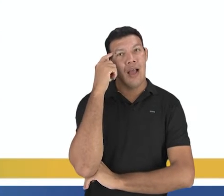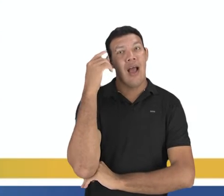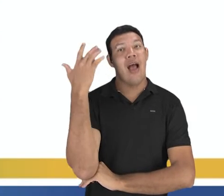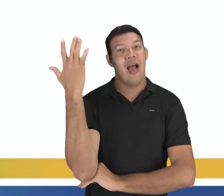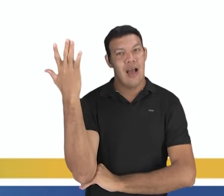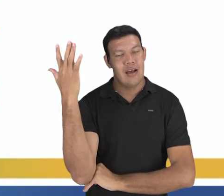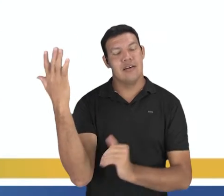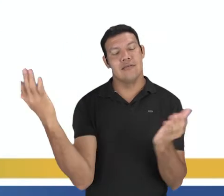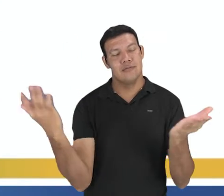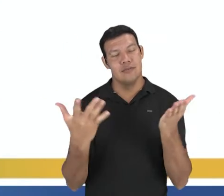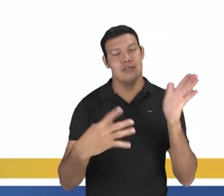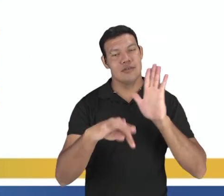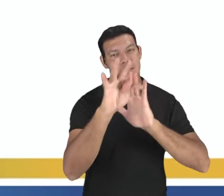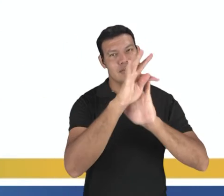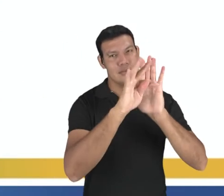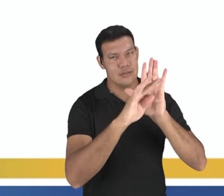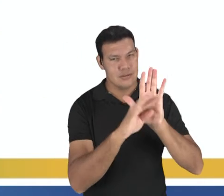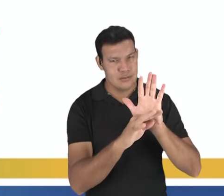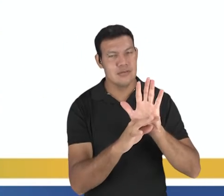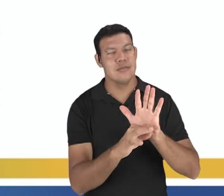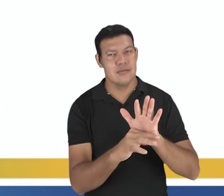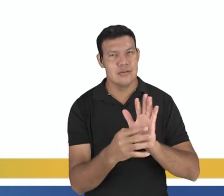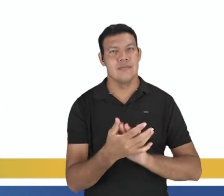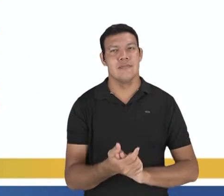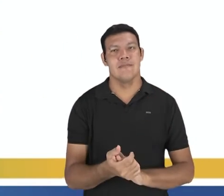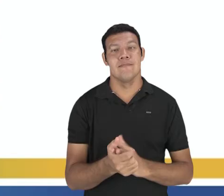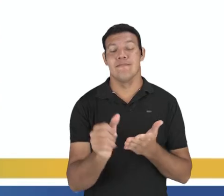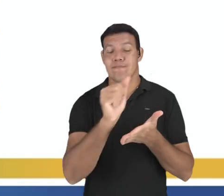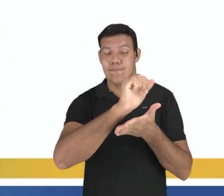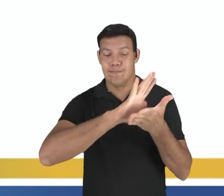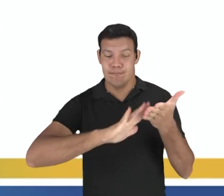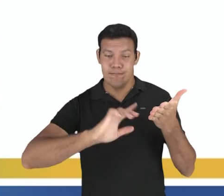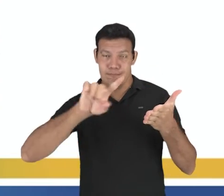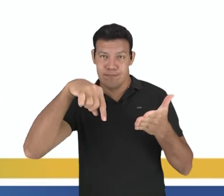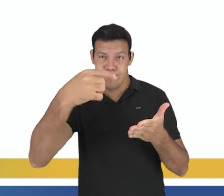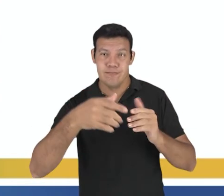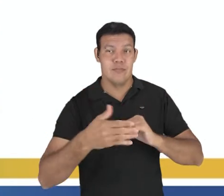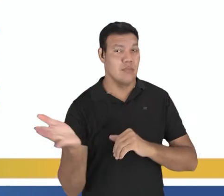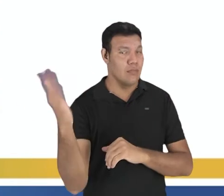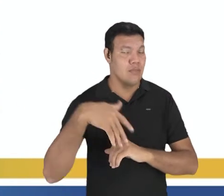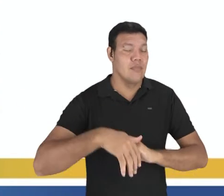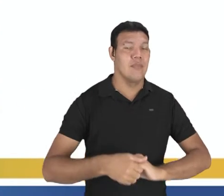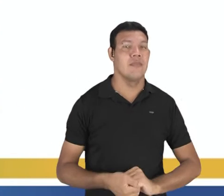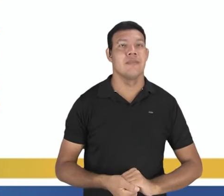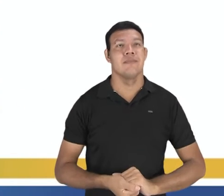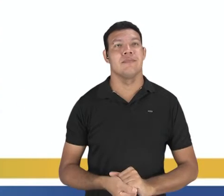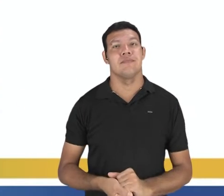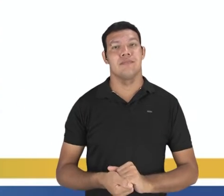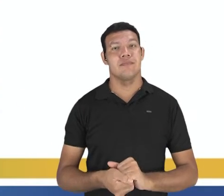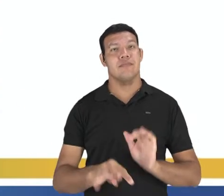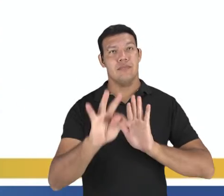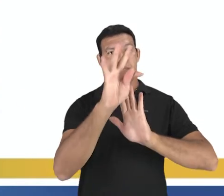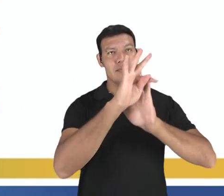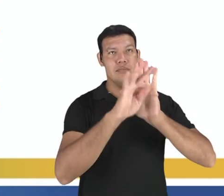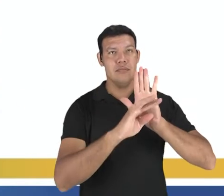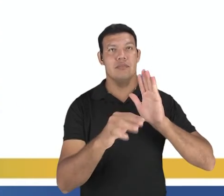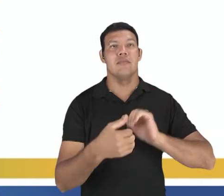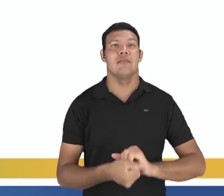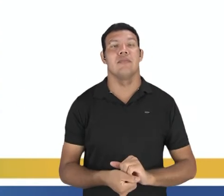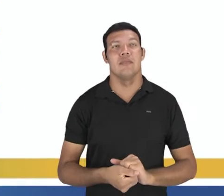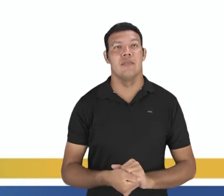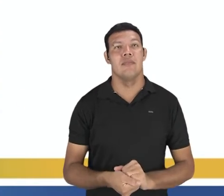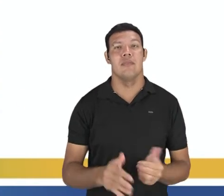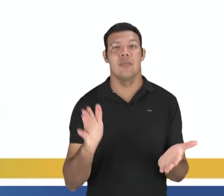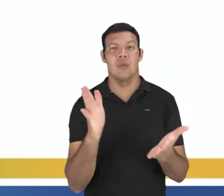vamos ler o texto e fazer o nosso exercitando. Vamos lá comigo? Esse texto é: por que